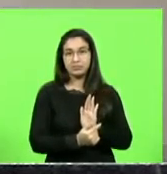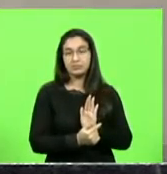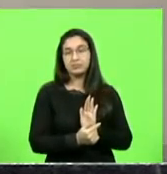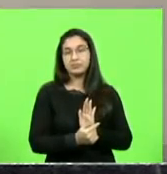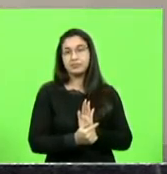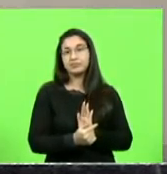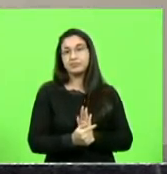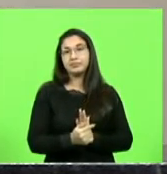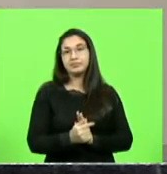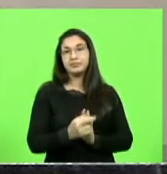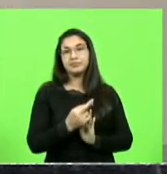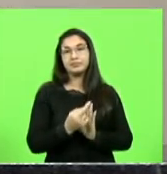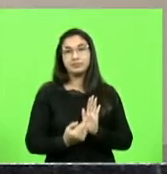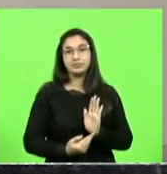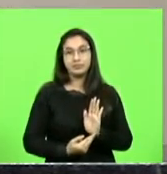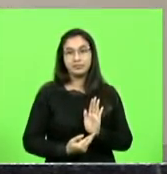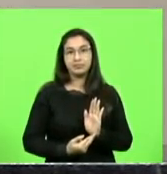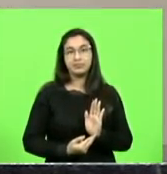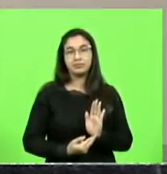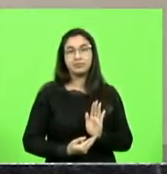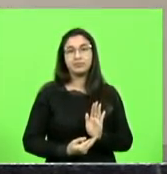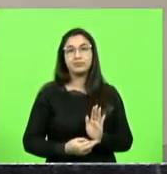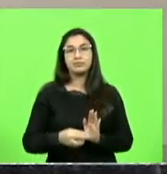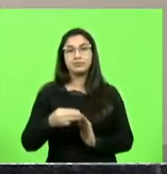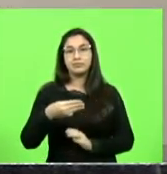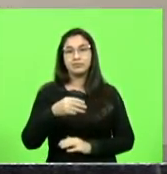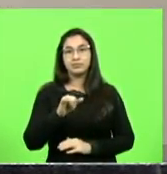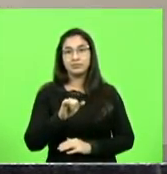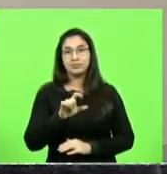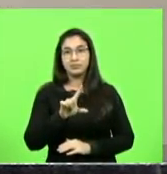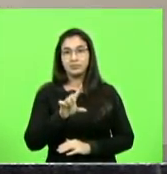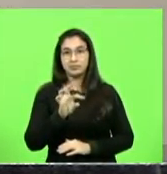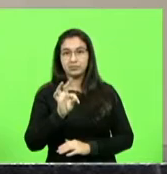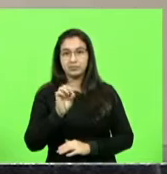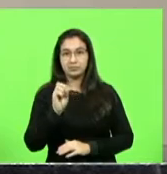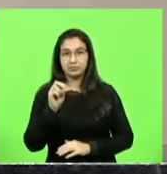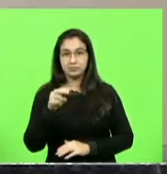Relator, deputado Milton Obus. Em discussão.